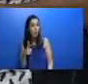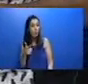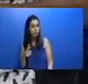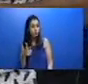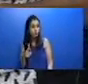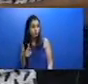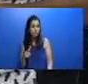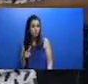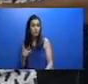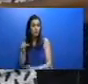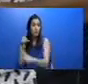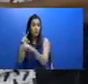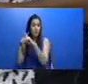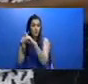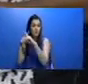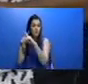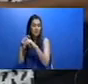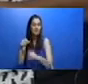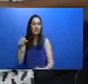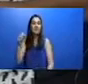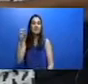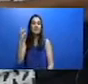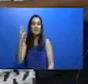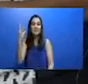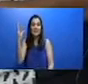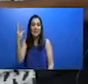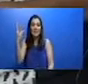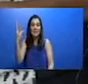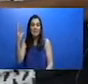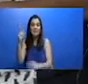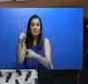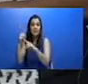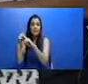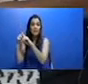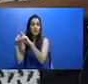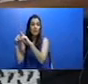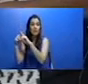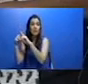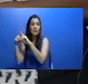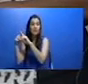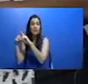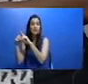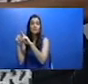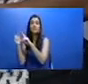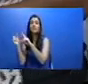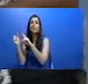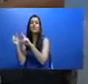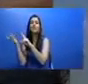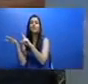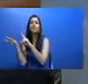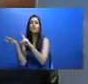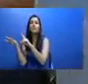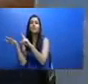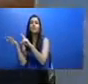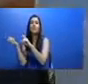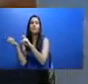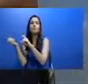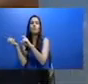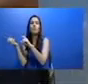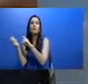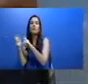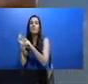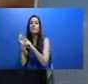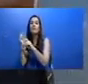escrita multiplicativa, 3 vezes quanto será que equivale a 36, né? Quem apareceu 3